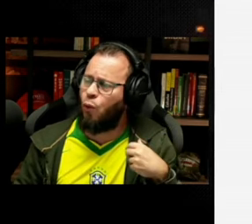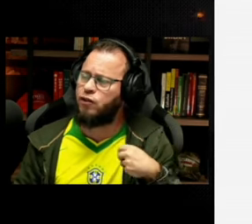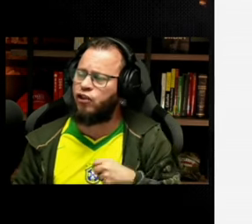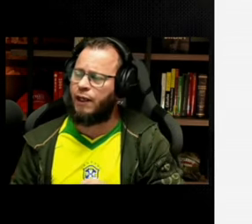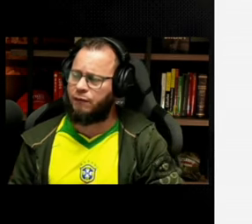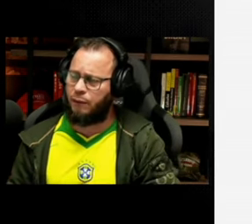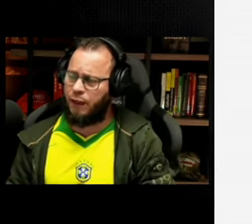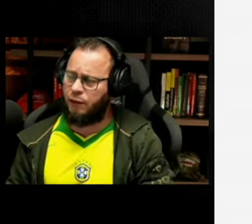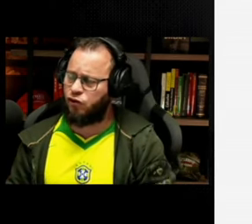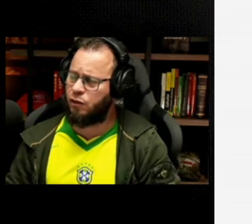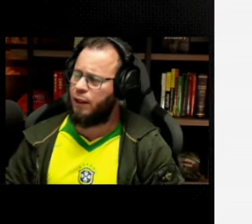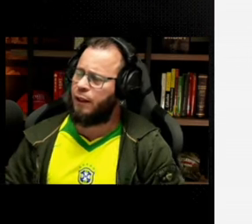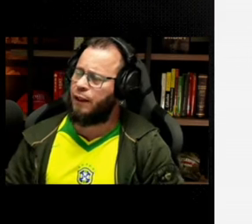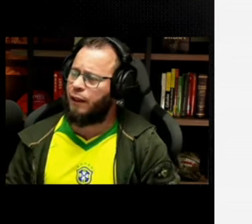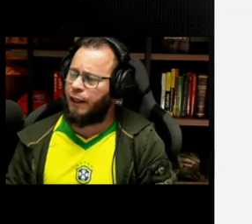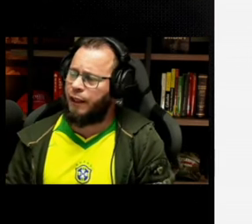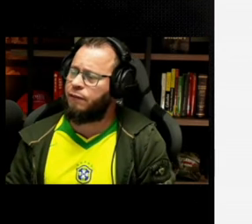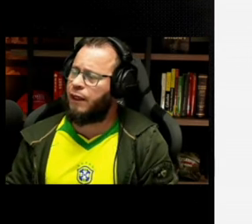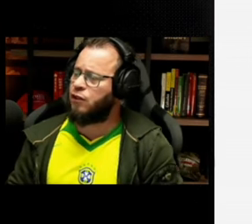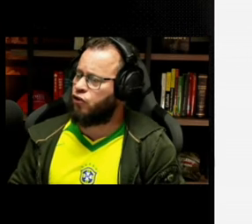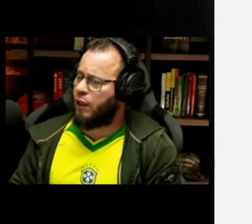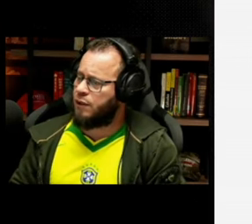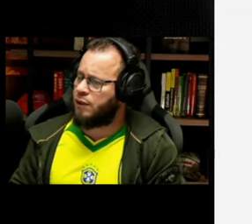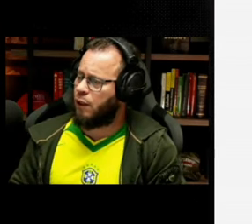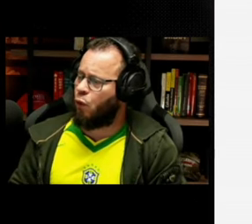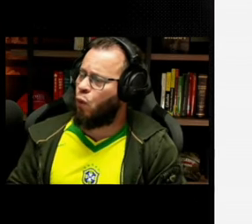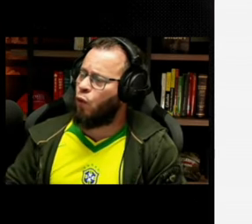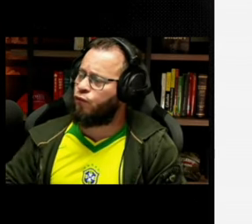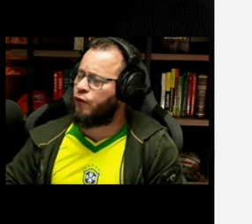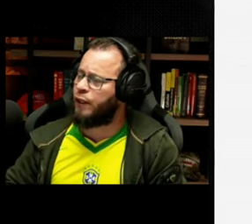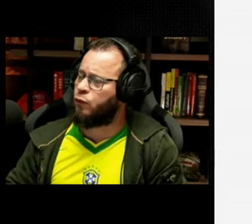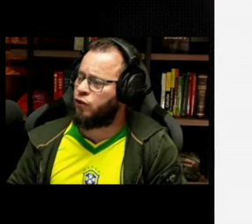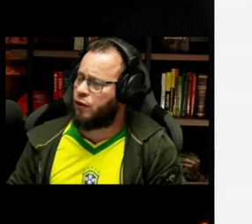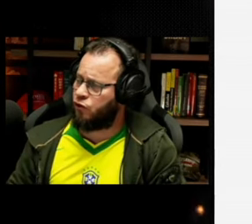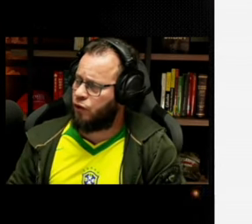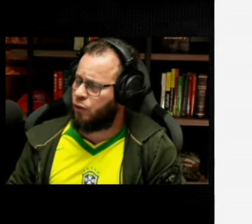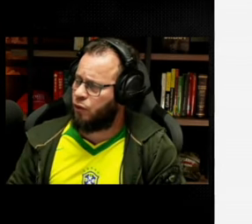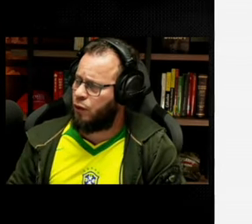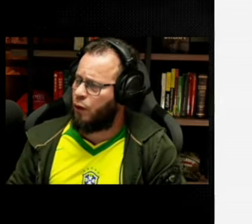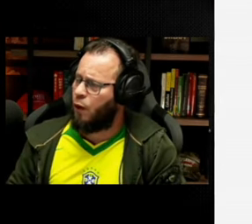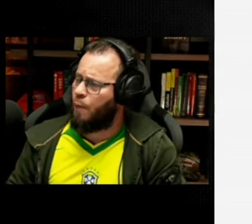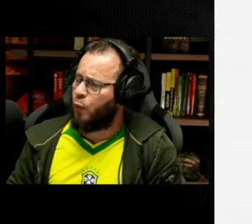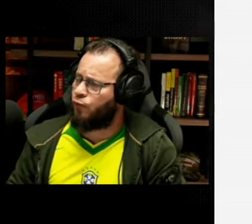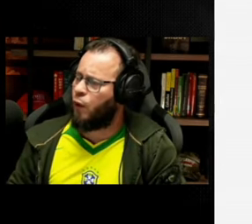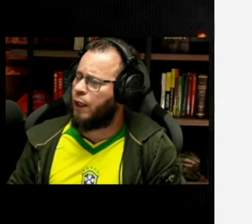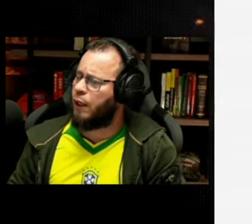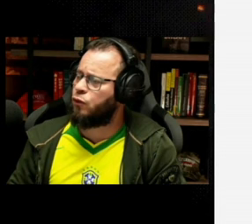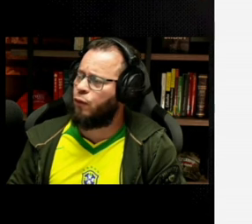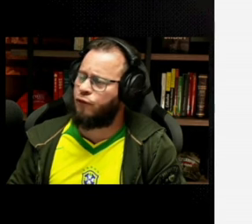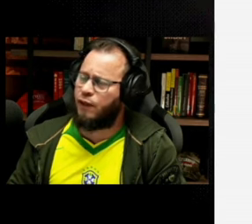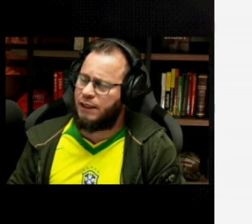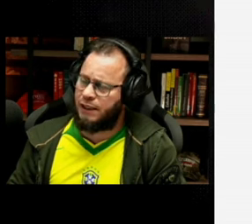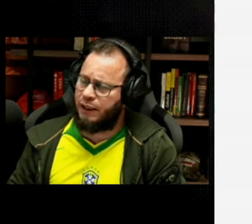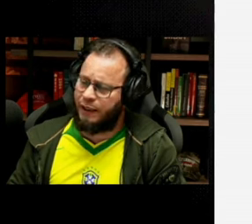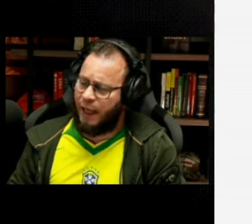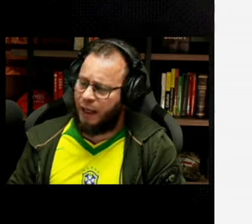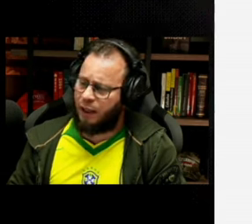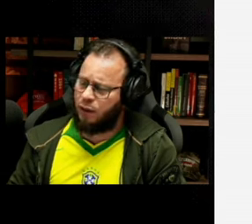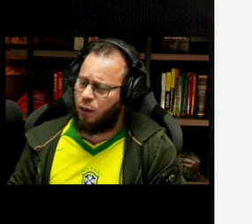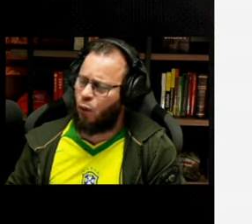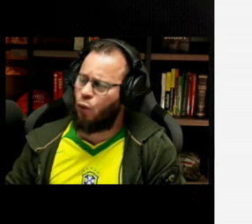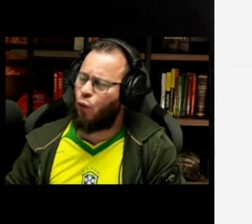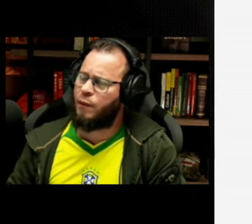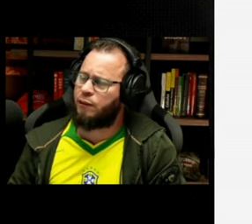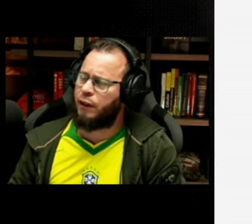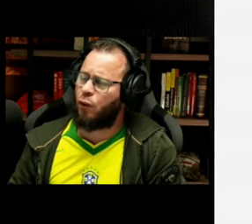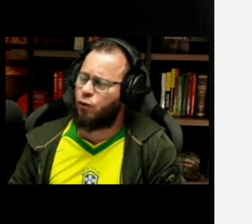ou indiretamente inteligência com governo estrangeiro provocando a fazer guerra